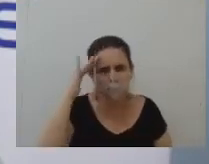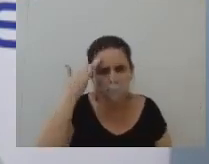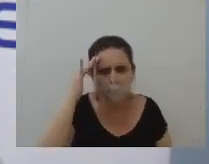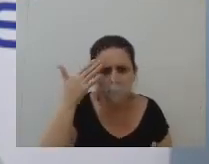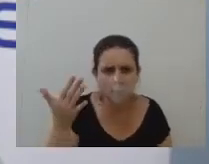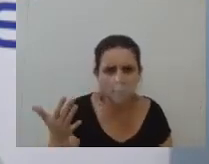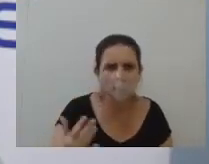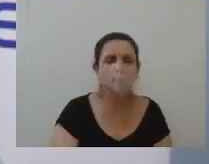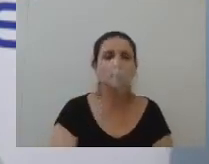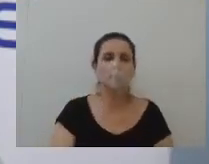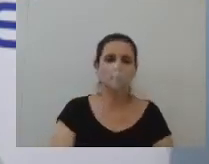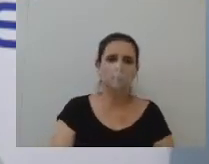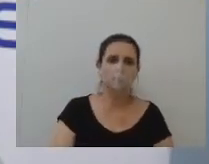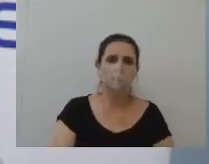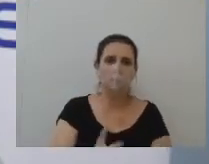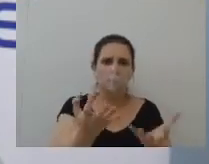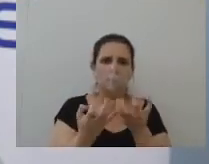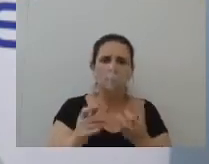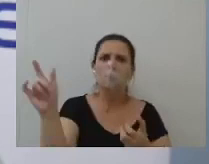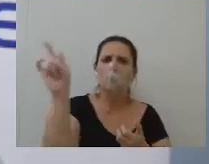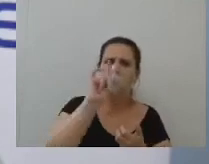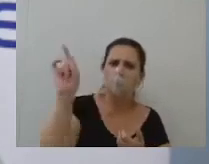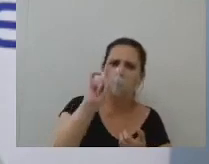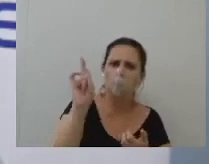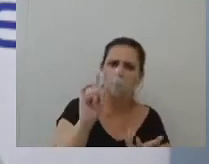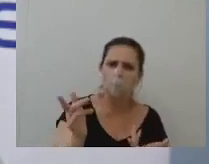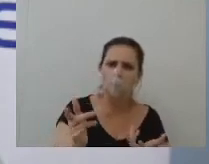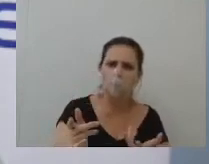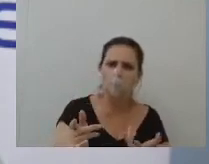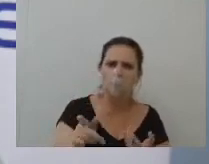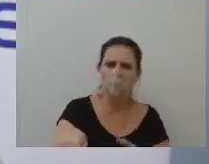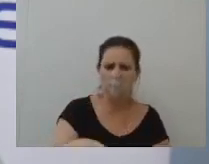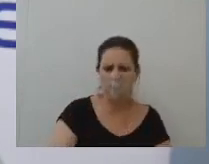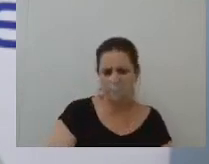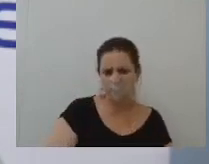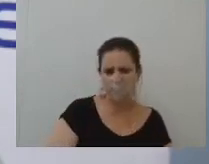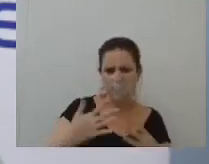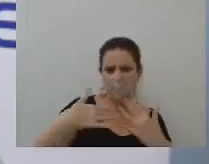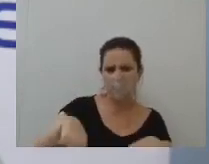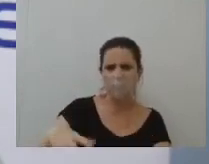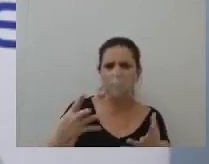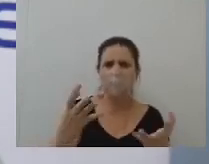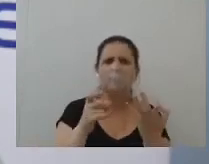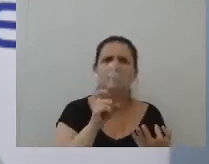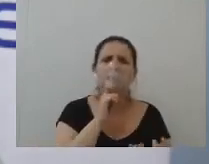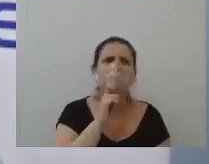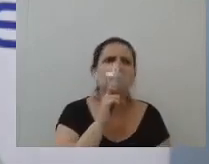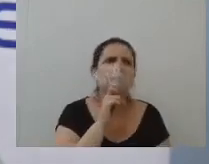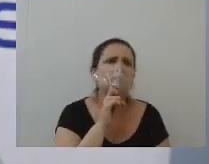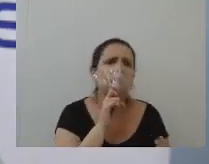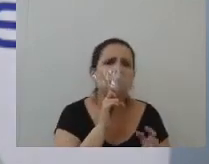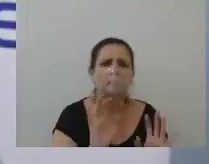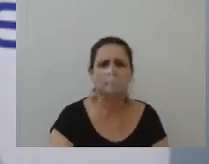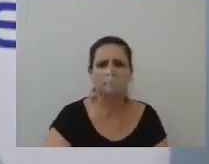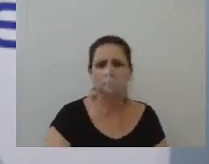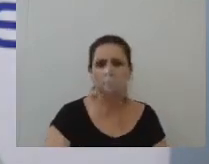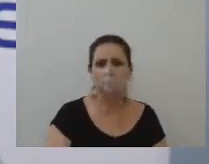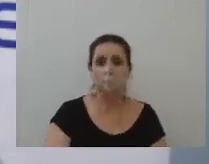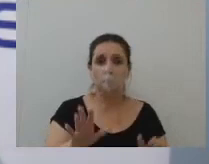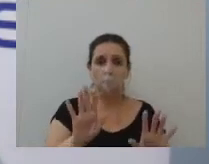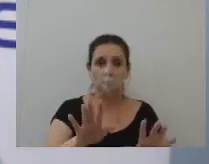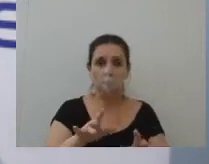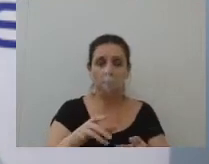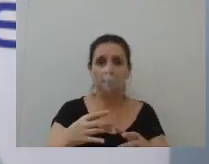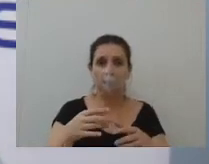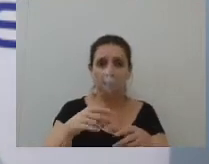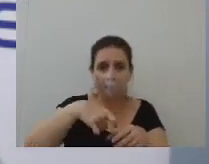ideia? Mas aí eu quero tomar um refrigerante e ele está natural e eu quero ele bem gelado. Então o ideal é que a lata